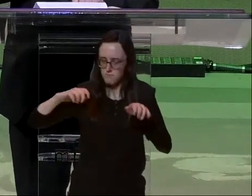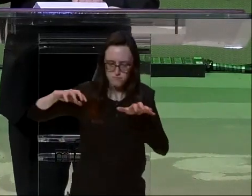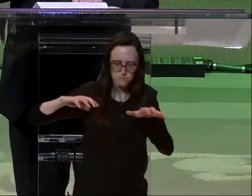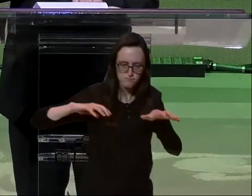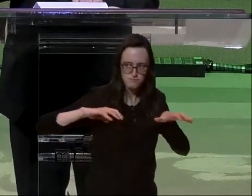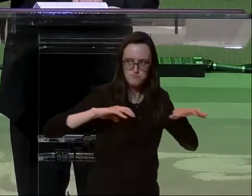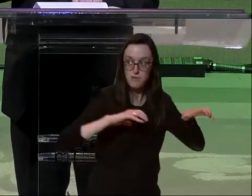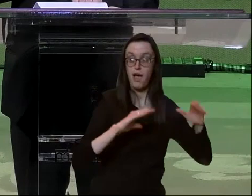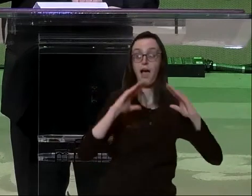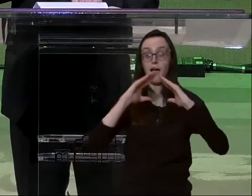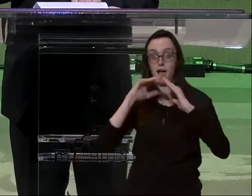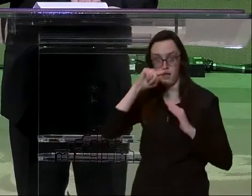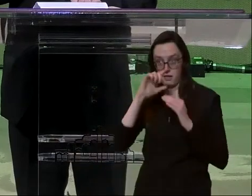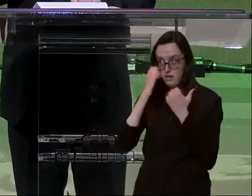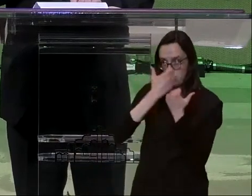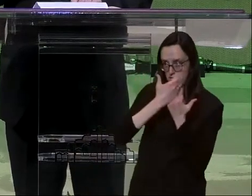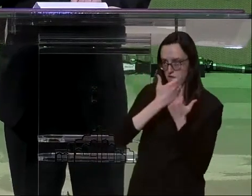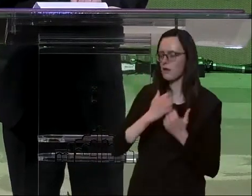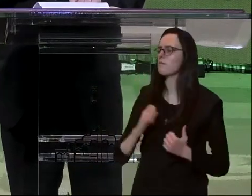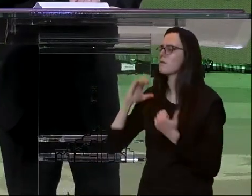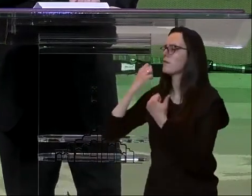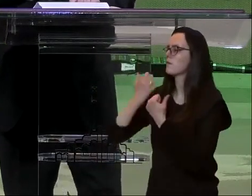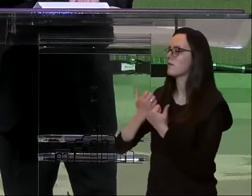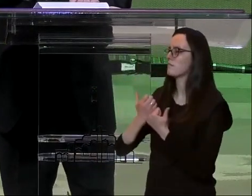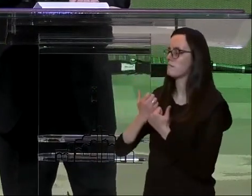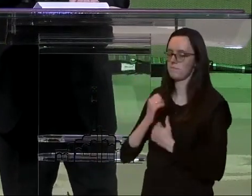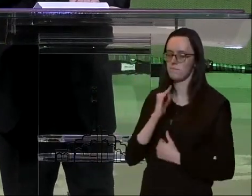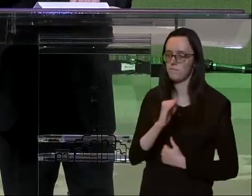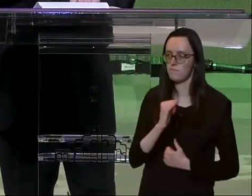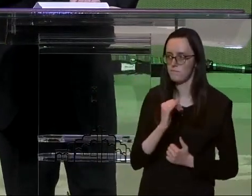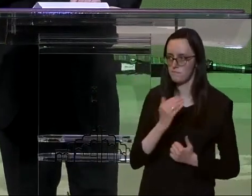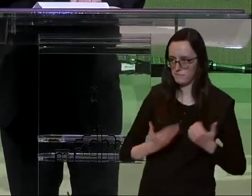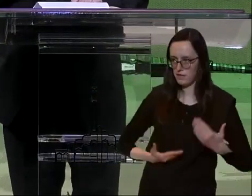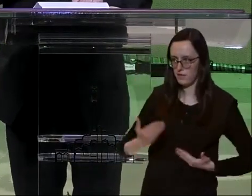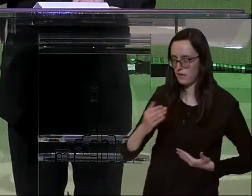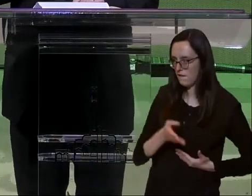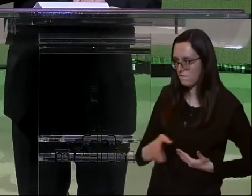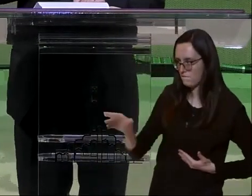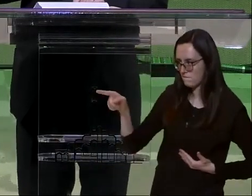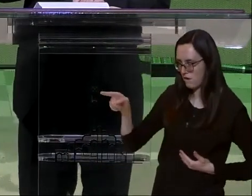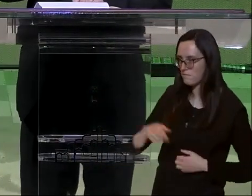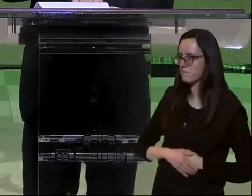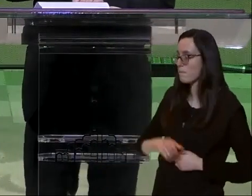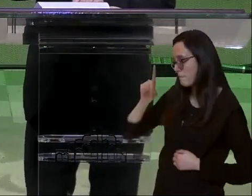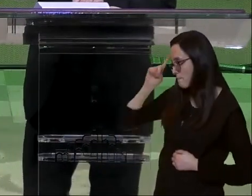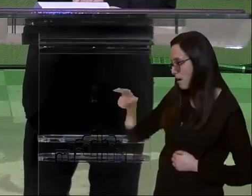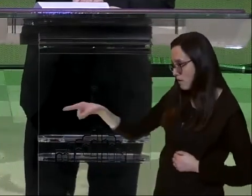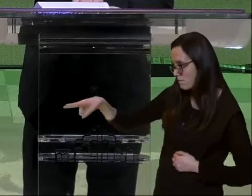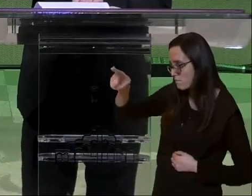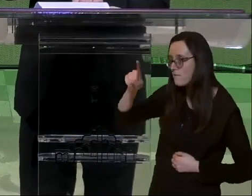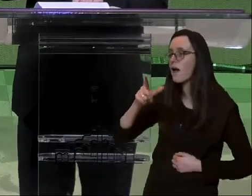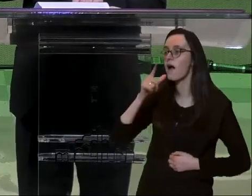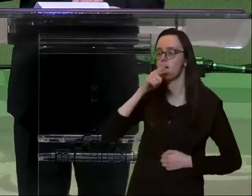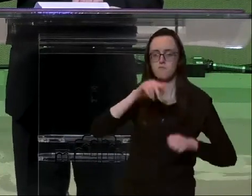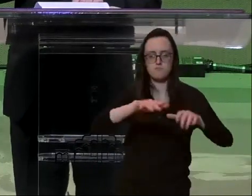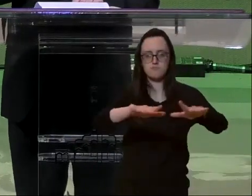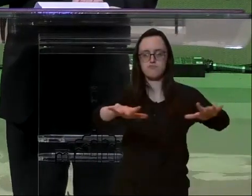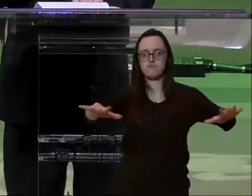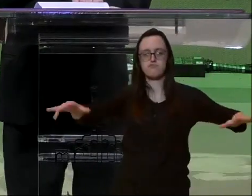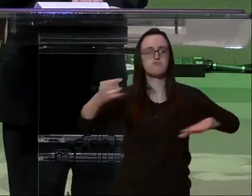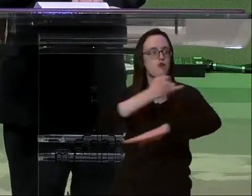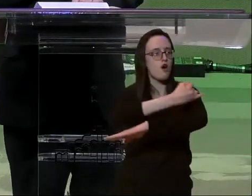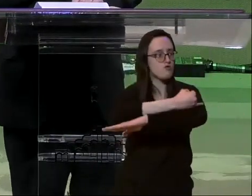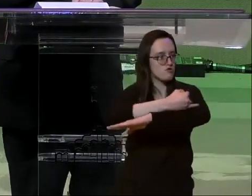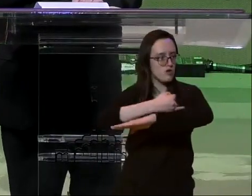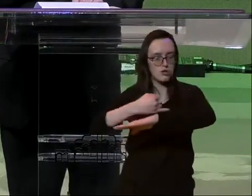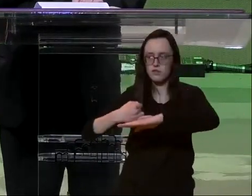de Eliseu. Então Eliseu lhe mandou um mensageiro, dizendo: vai, lava-te 7 vezes no Jordão, e